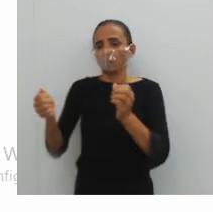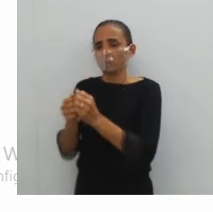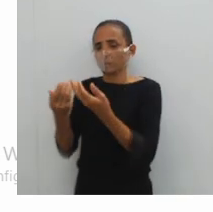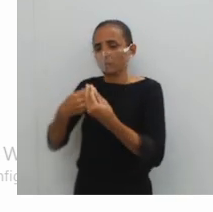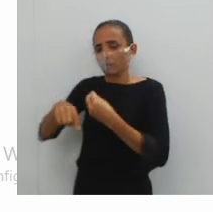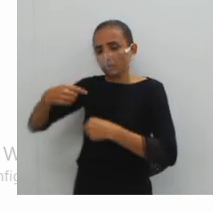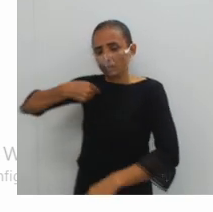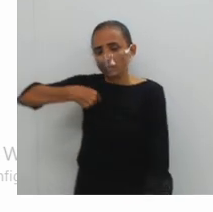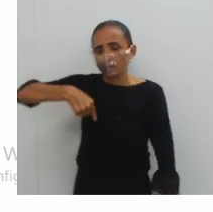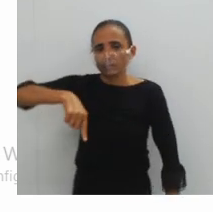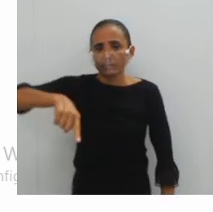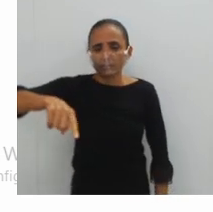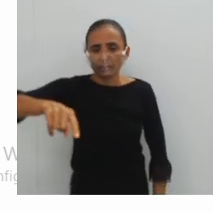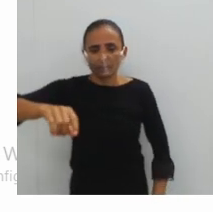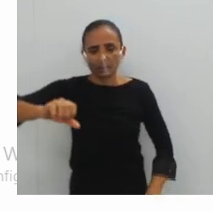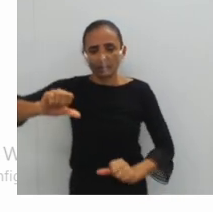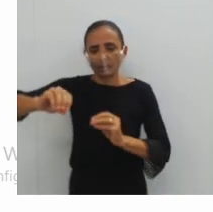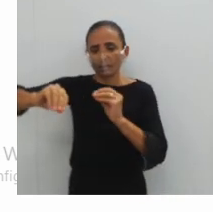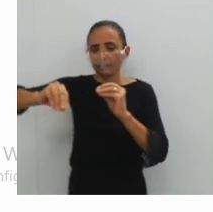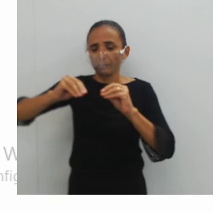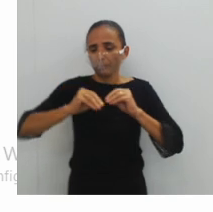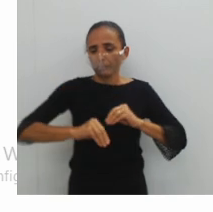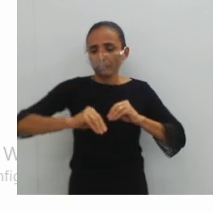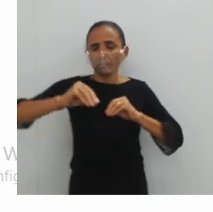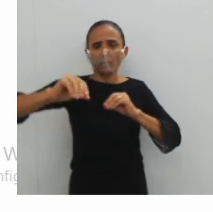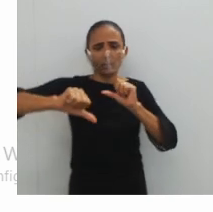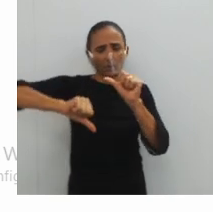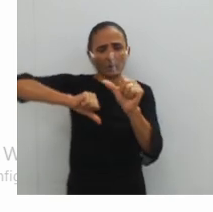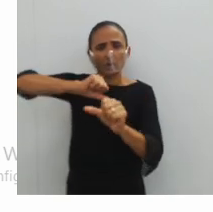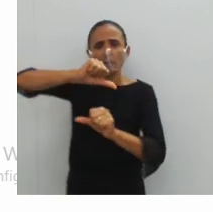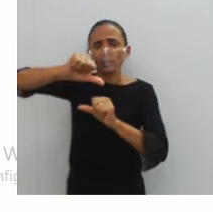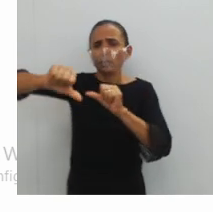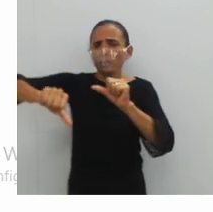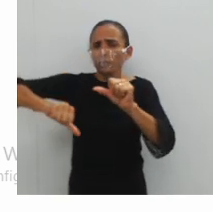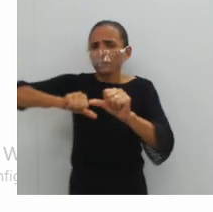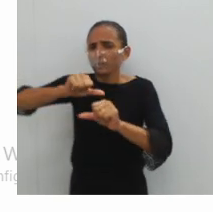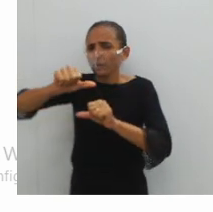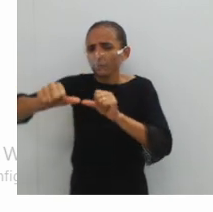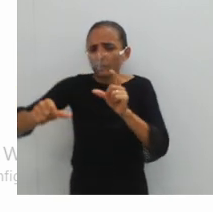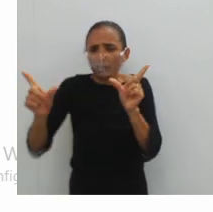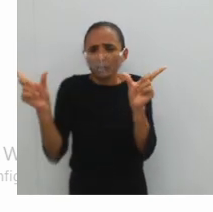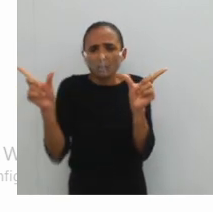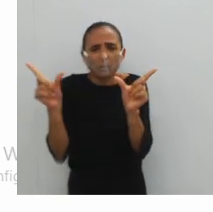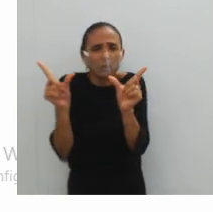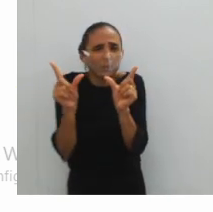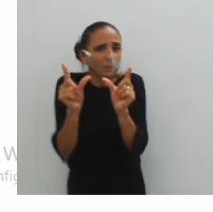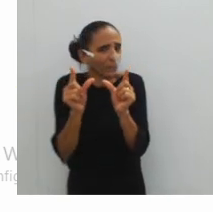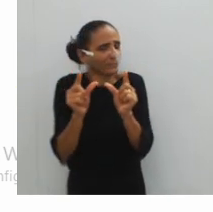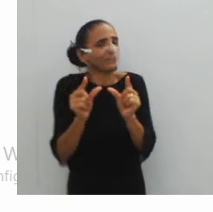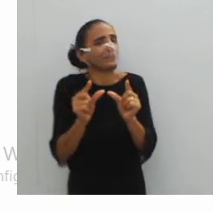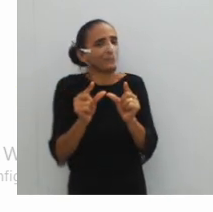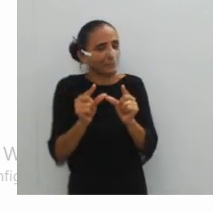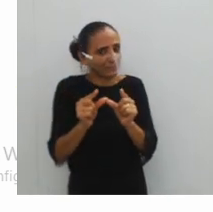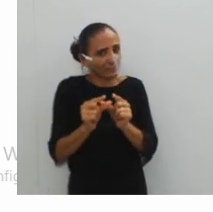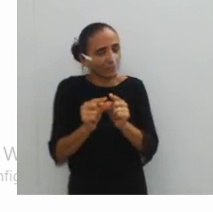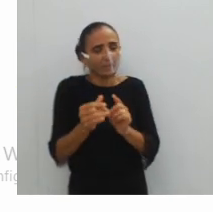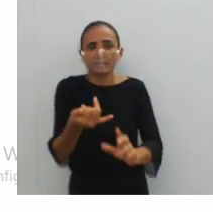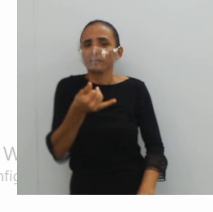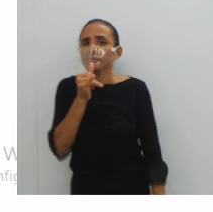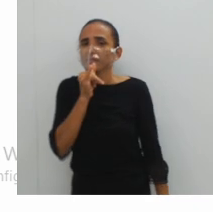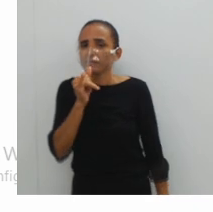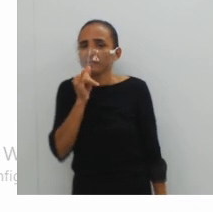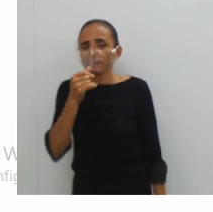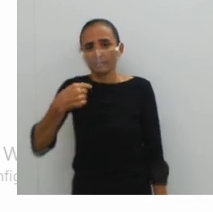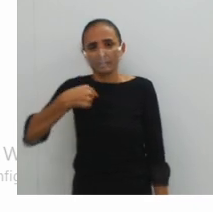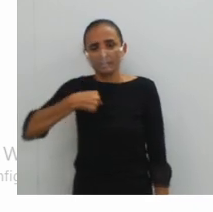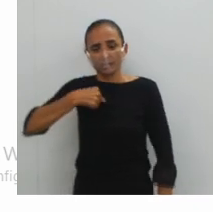um deslocamento de uma mudança que não é fixa e que dura um período de curto relativo. Então, por exemplo,